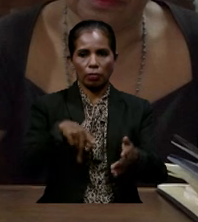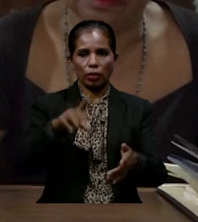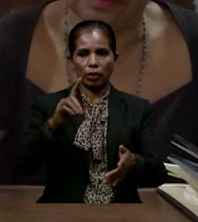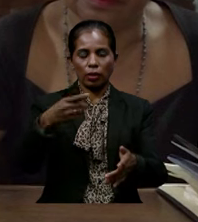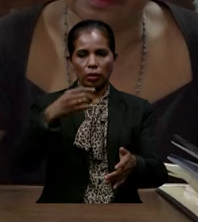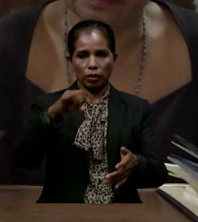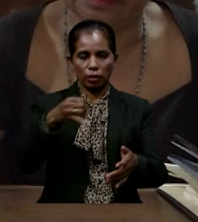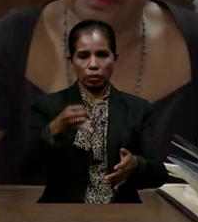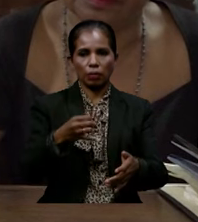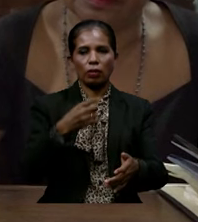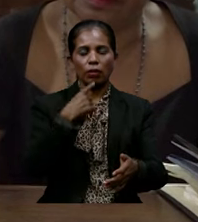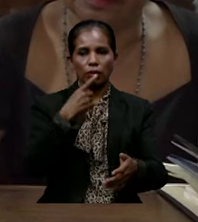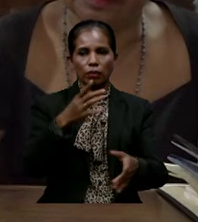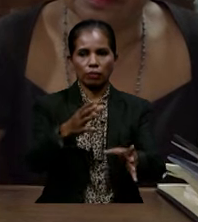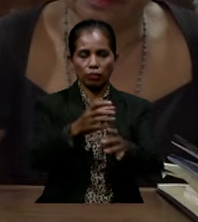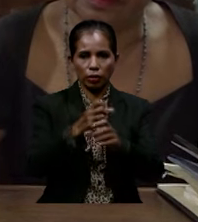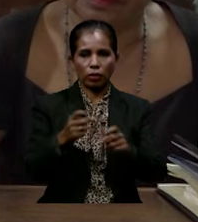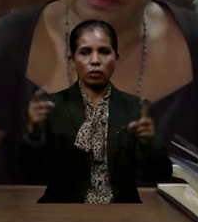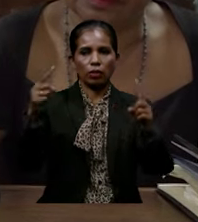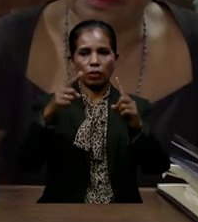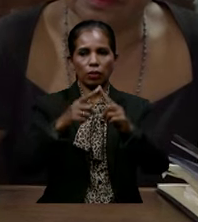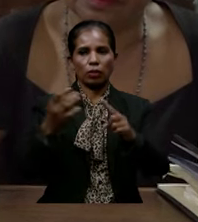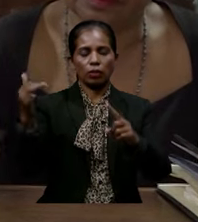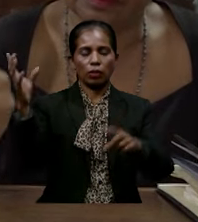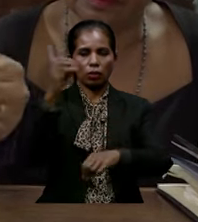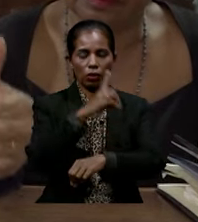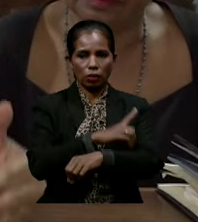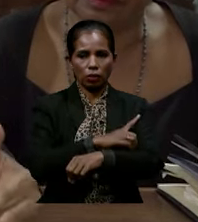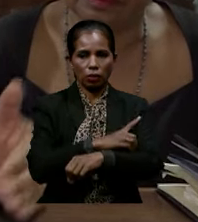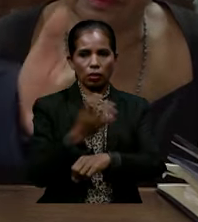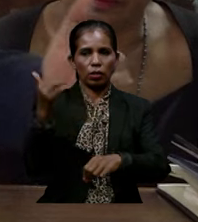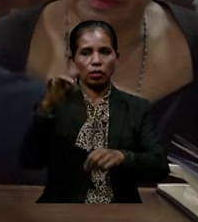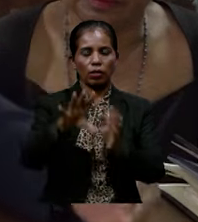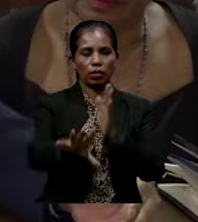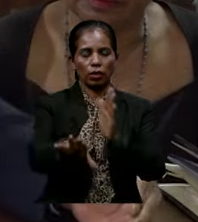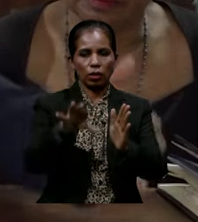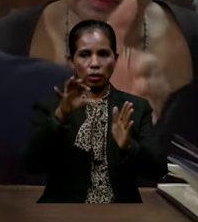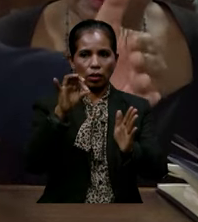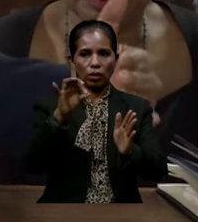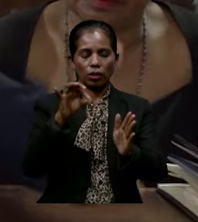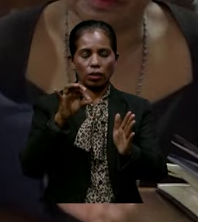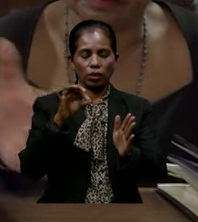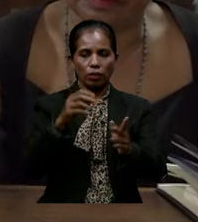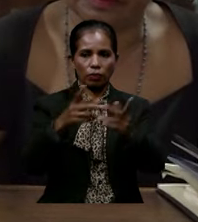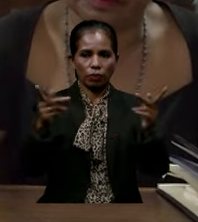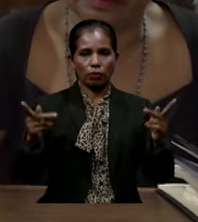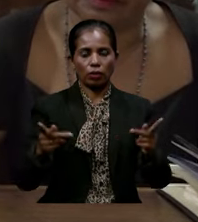sira. Toó, loro nebeque, sira retan, fatin,